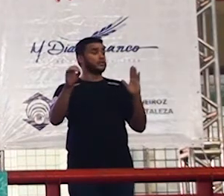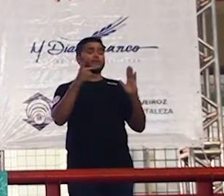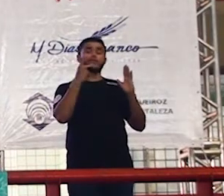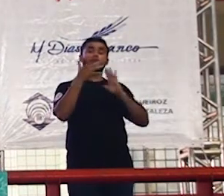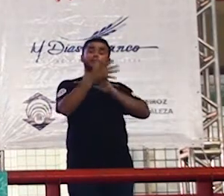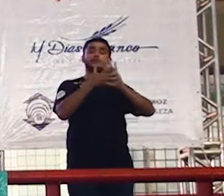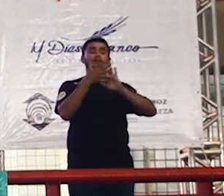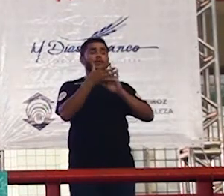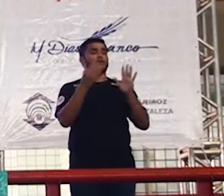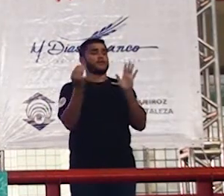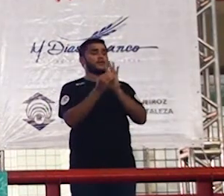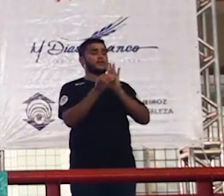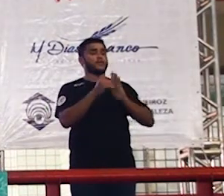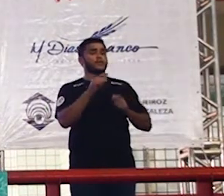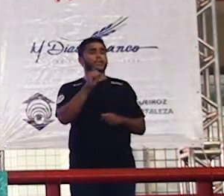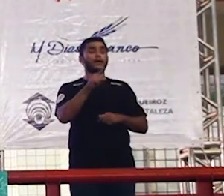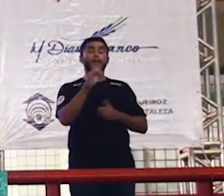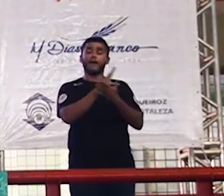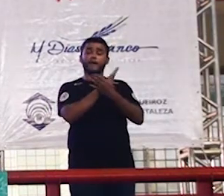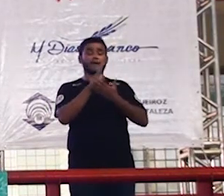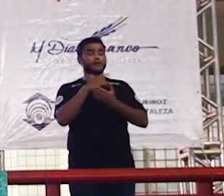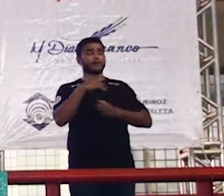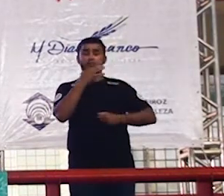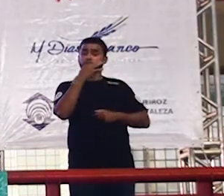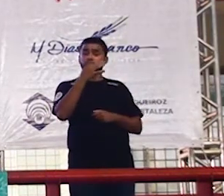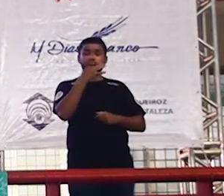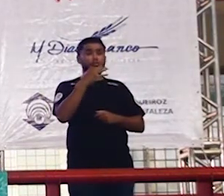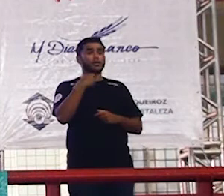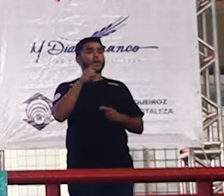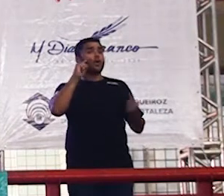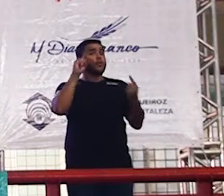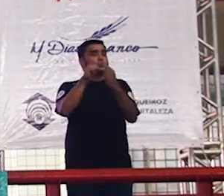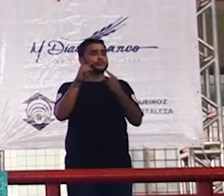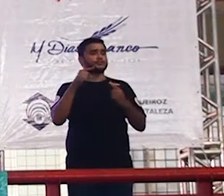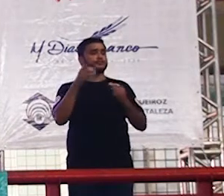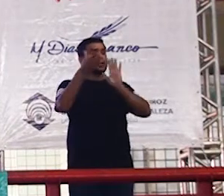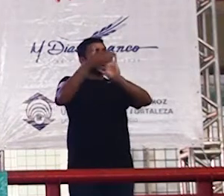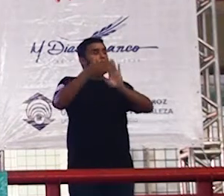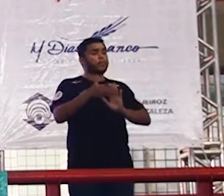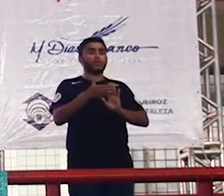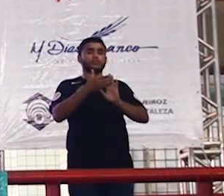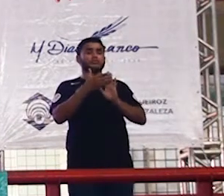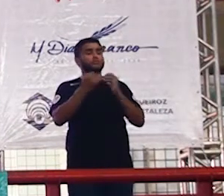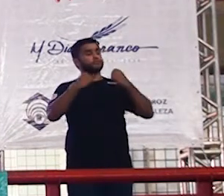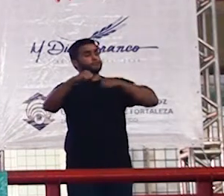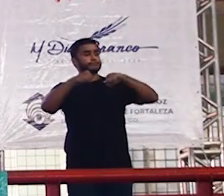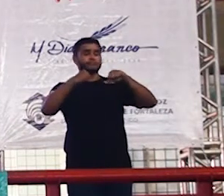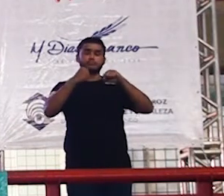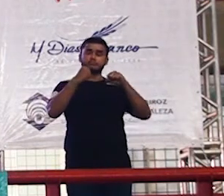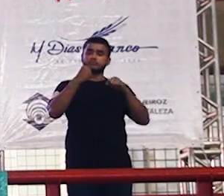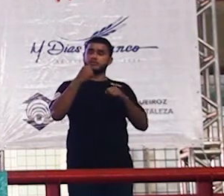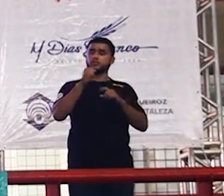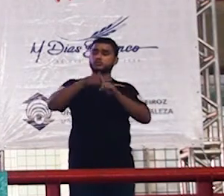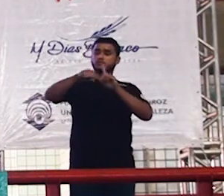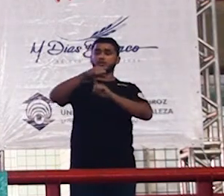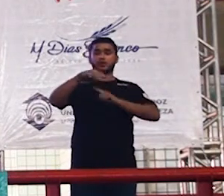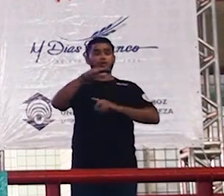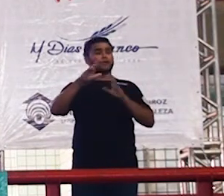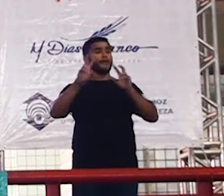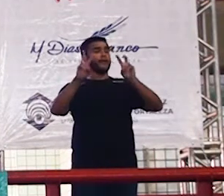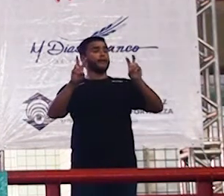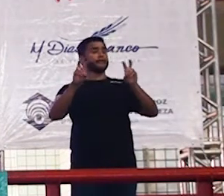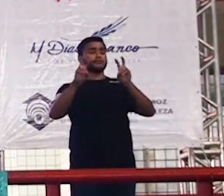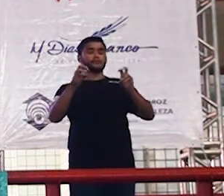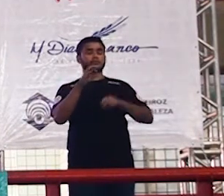em que a linguagem é funcional. Eu quero alcançar um fim prático, social. Agora,